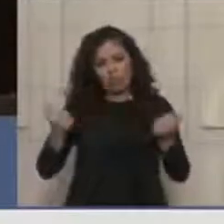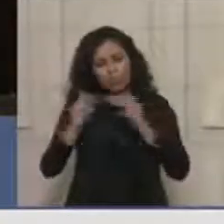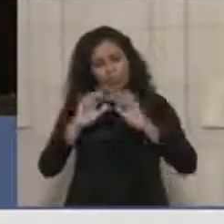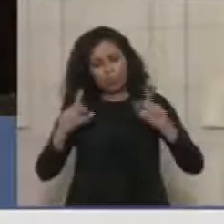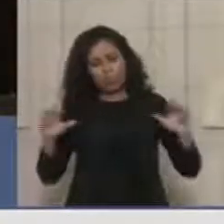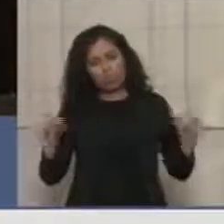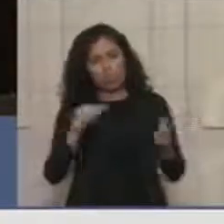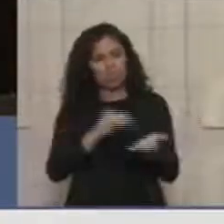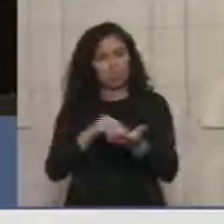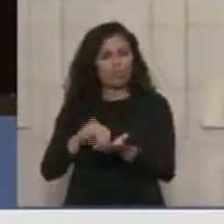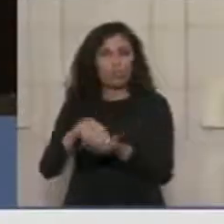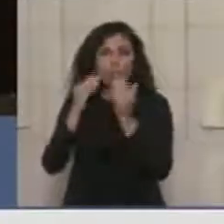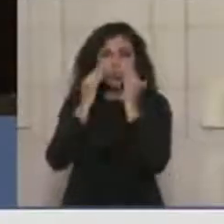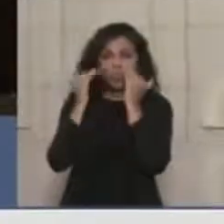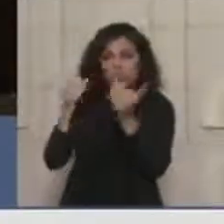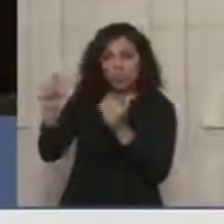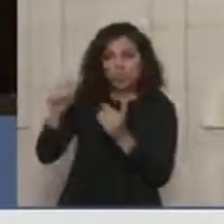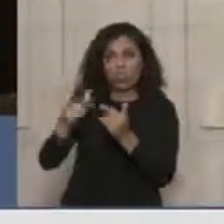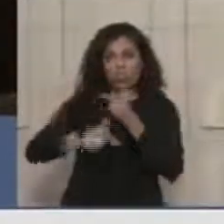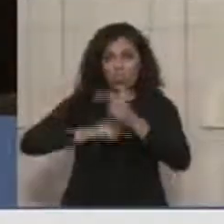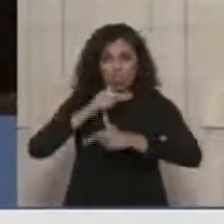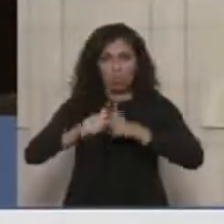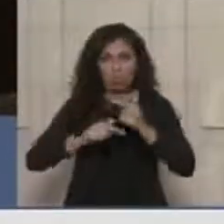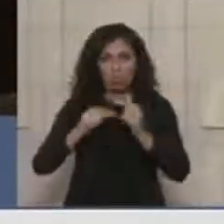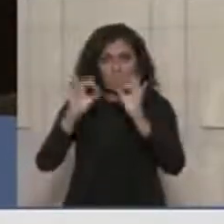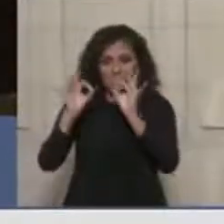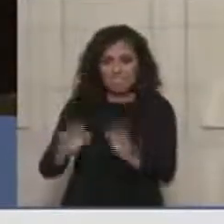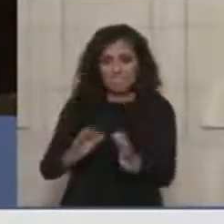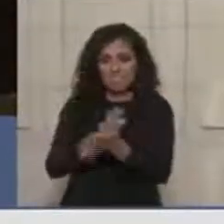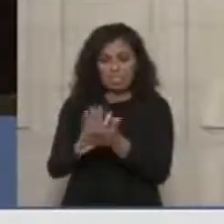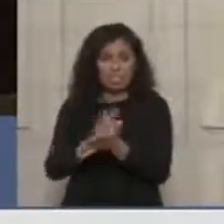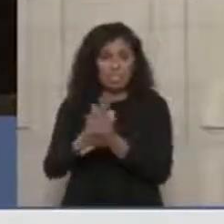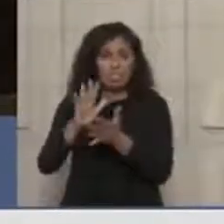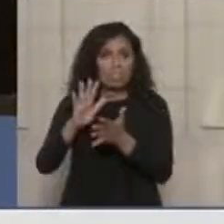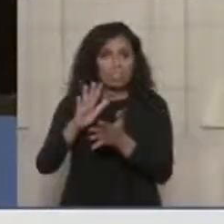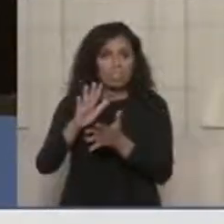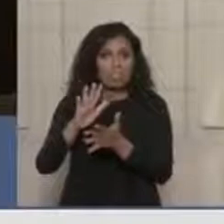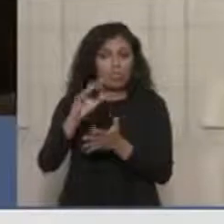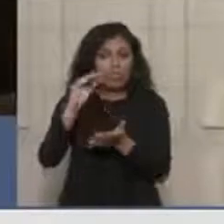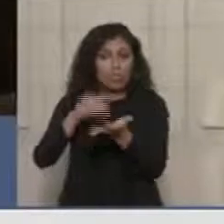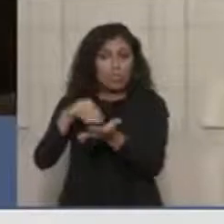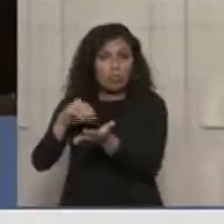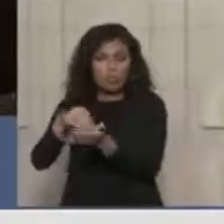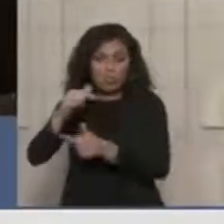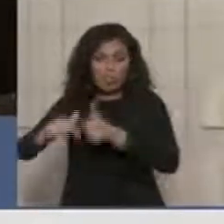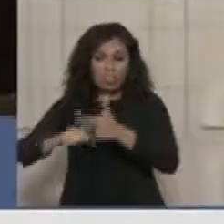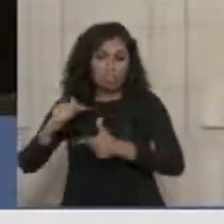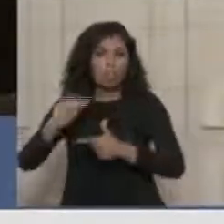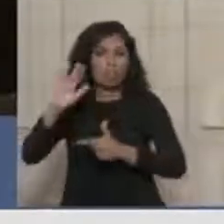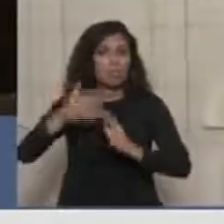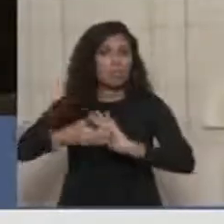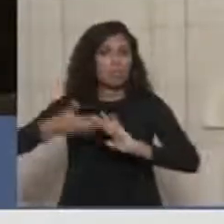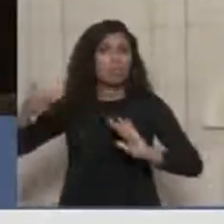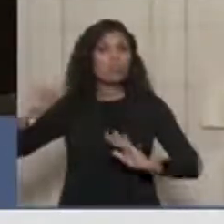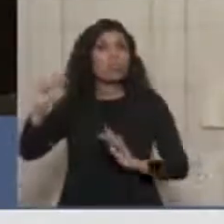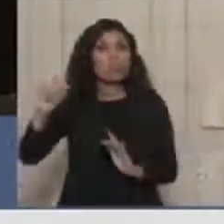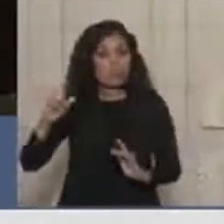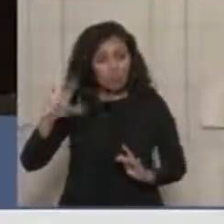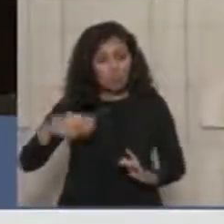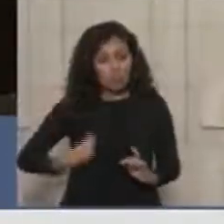demonstra incompetência que tira vidas, e as